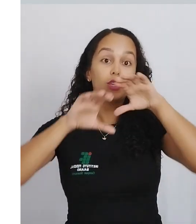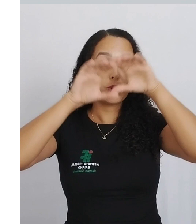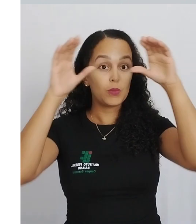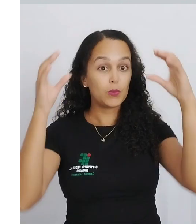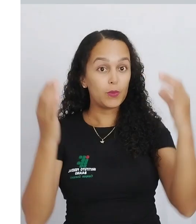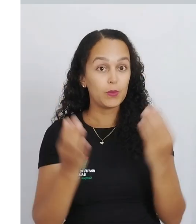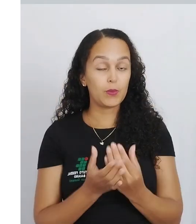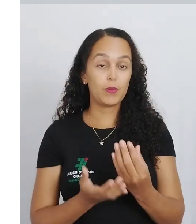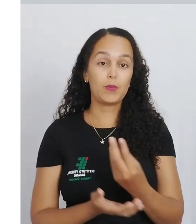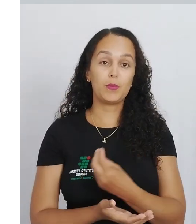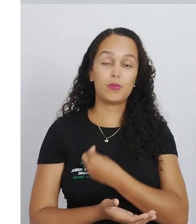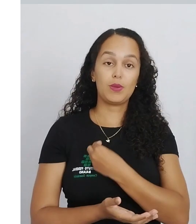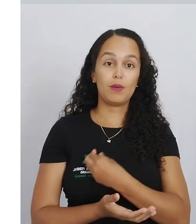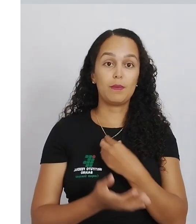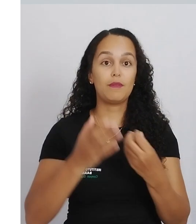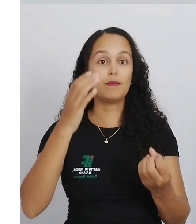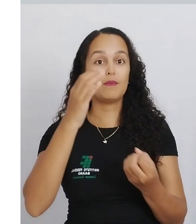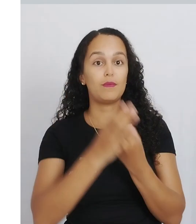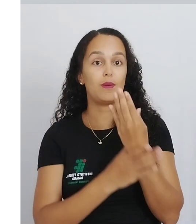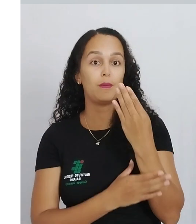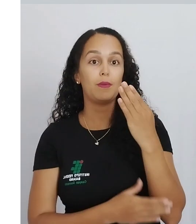chamamos de biosfera.